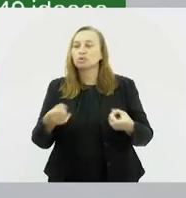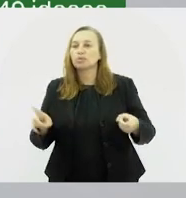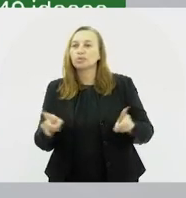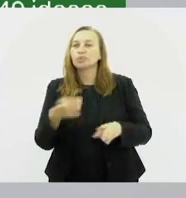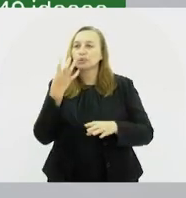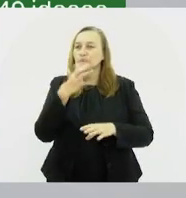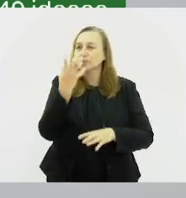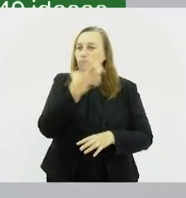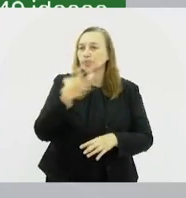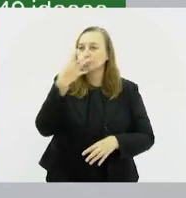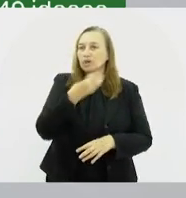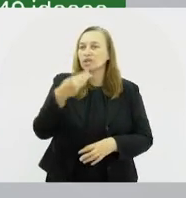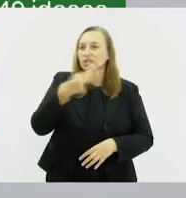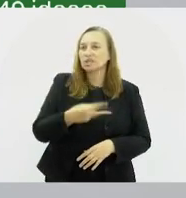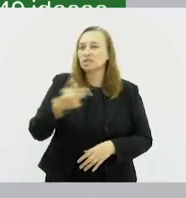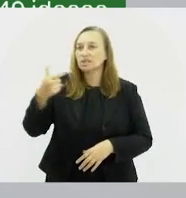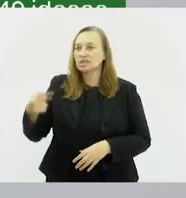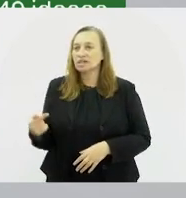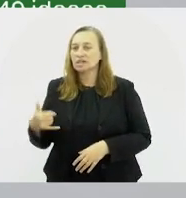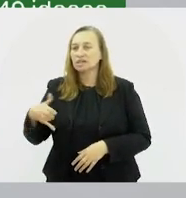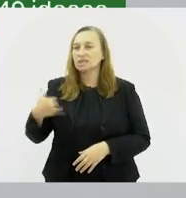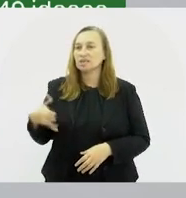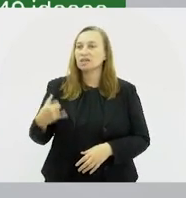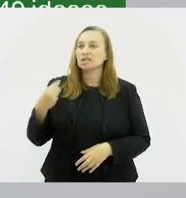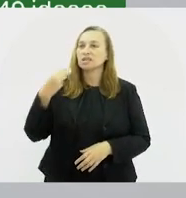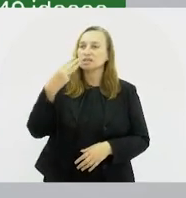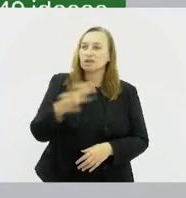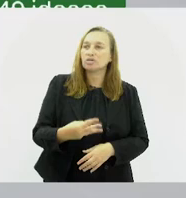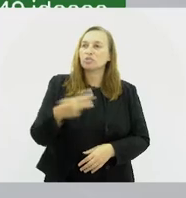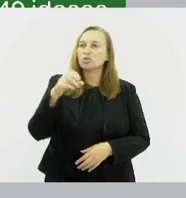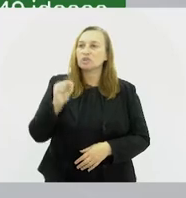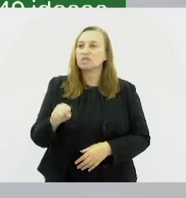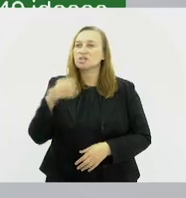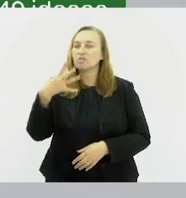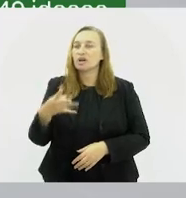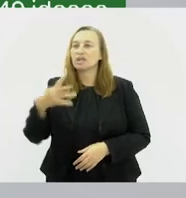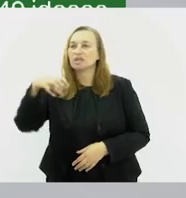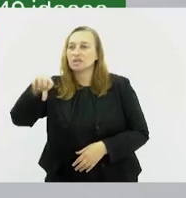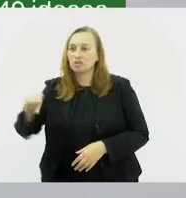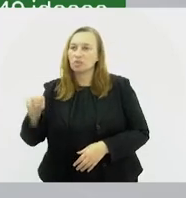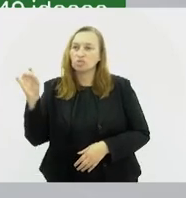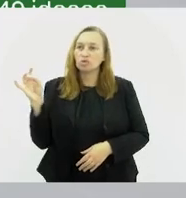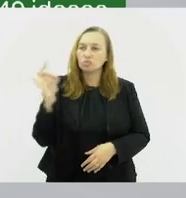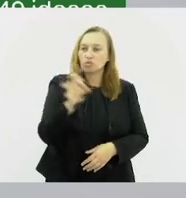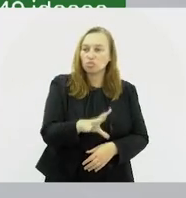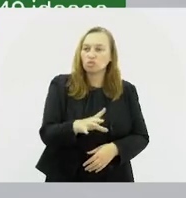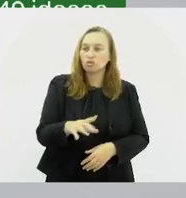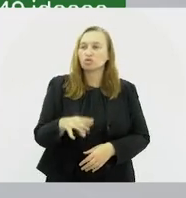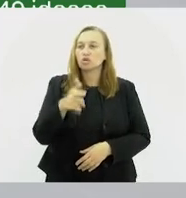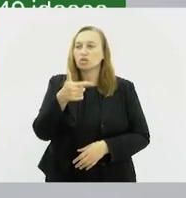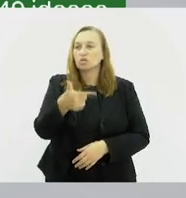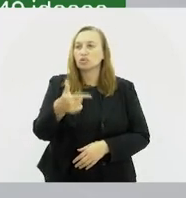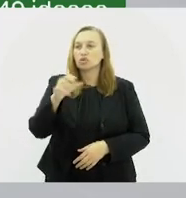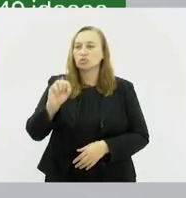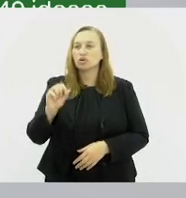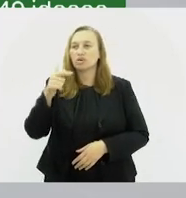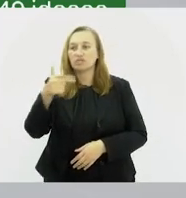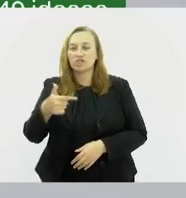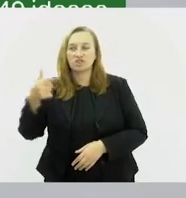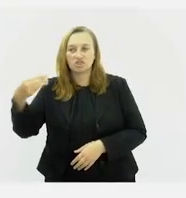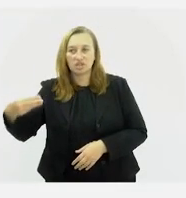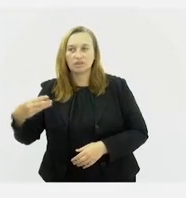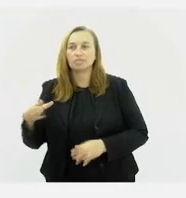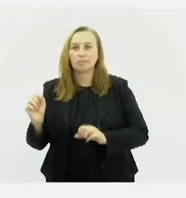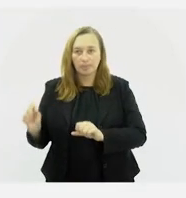total... totalizando 3.849 no último de 2023. Pode passar.